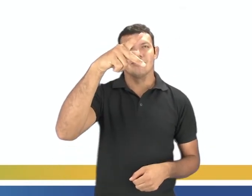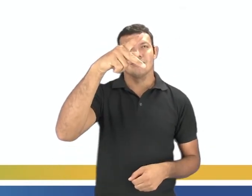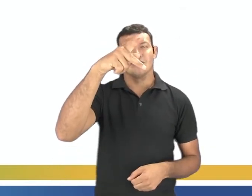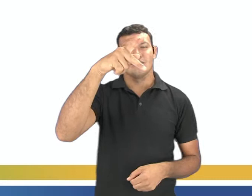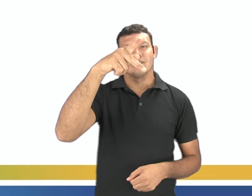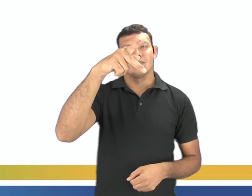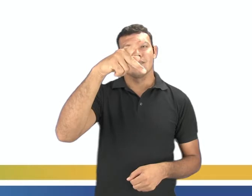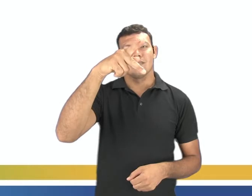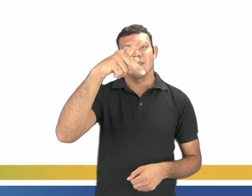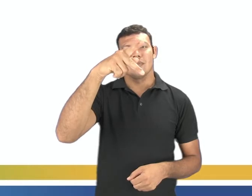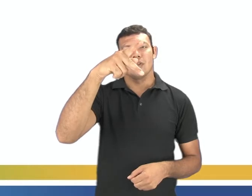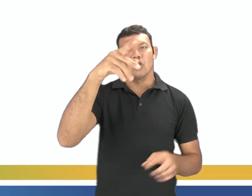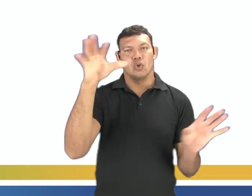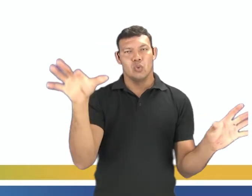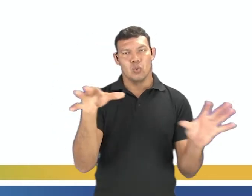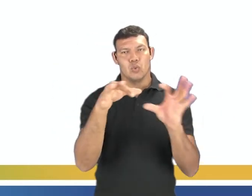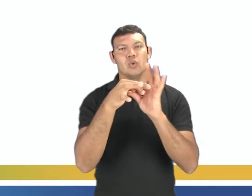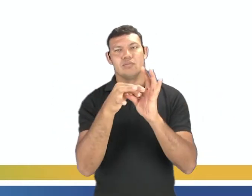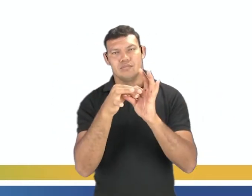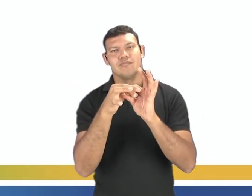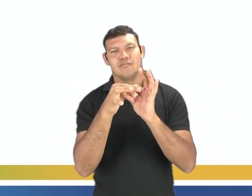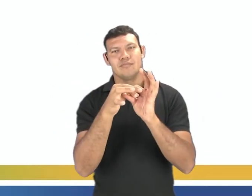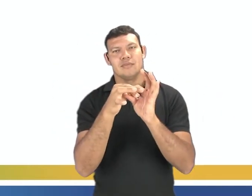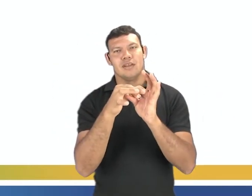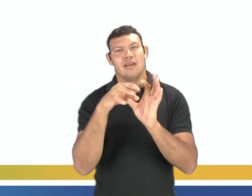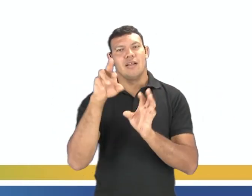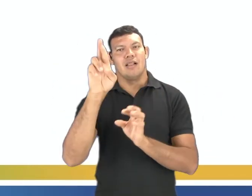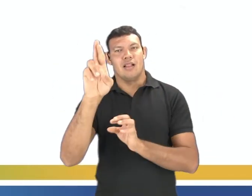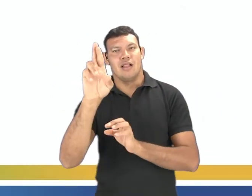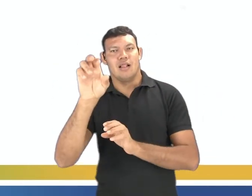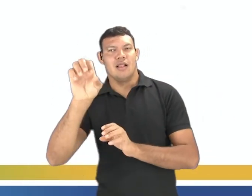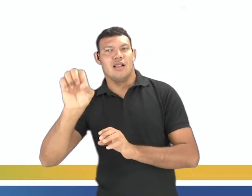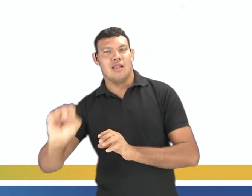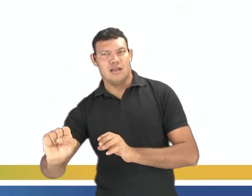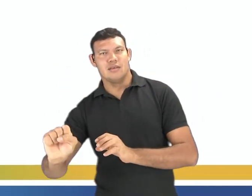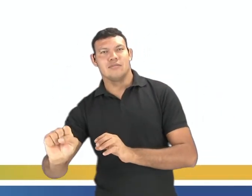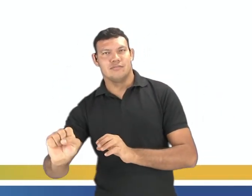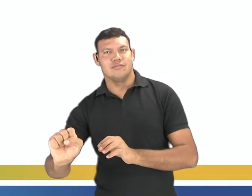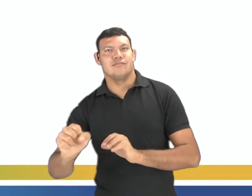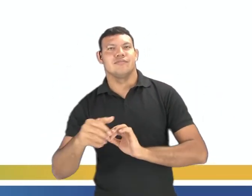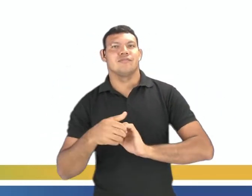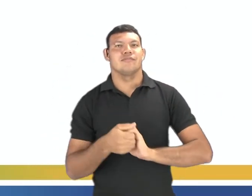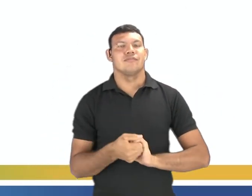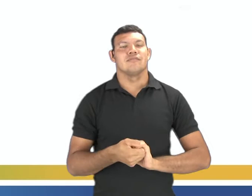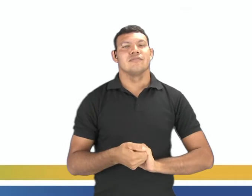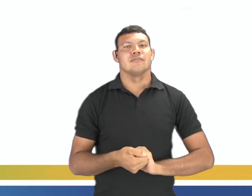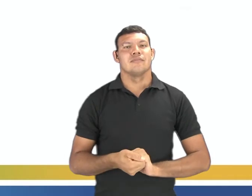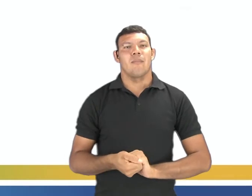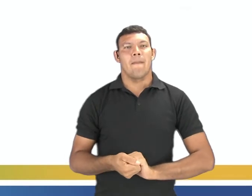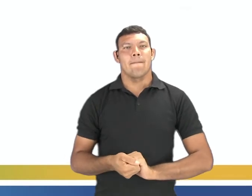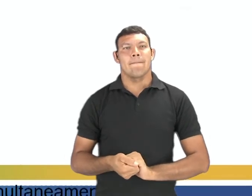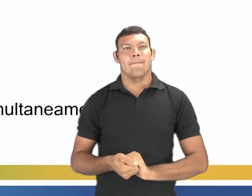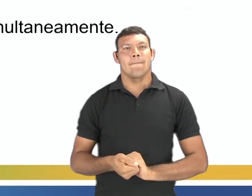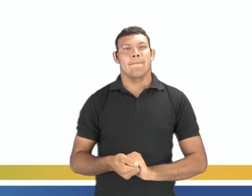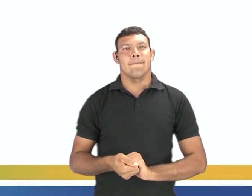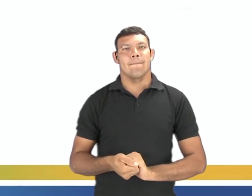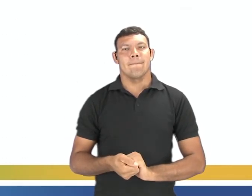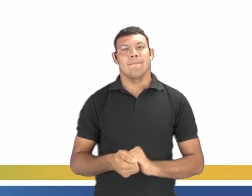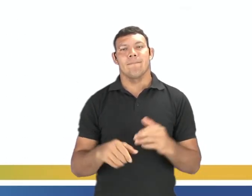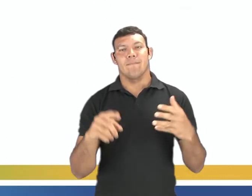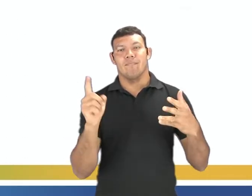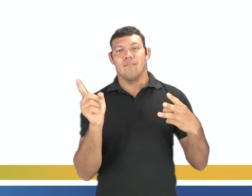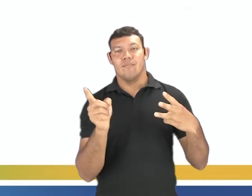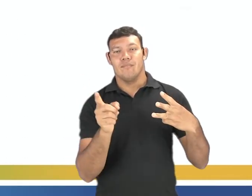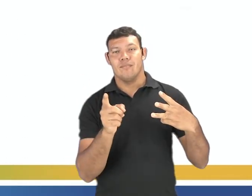quinta e sexta tanto r&s e aí nós vamos ter as concorrentes tá